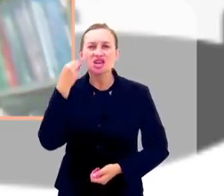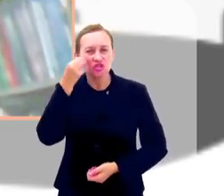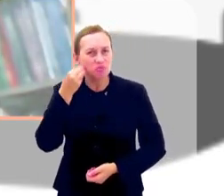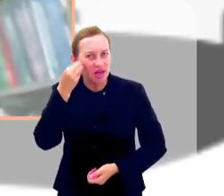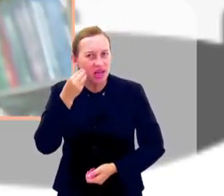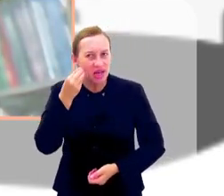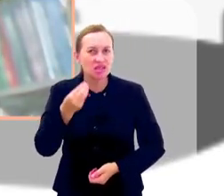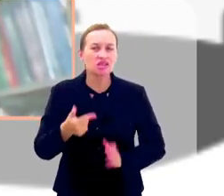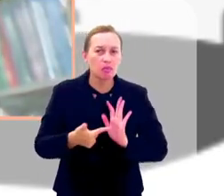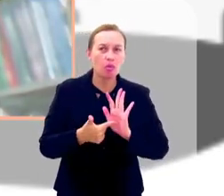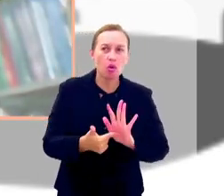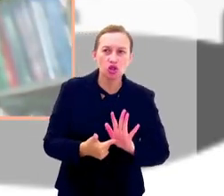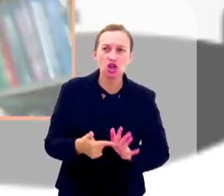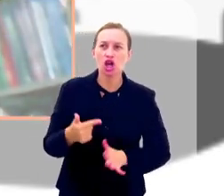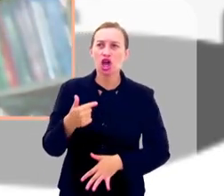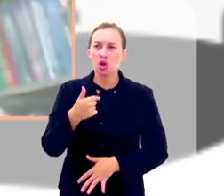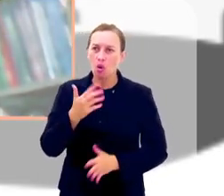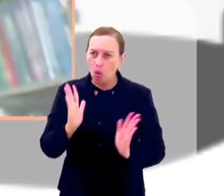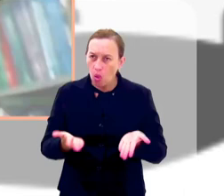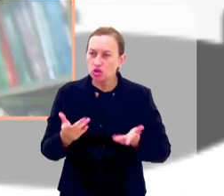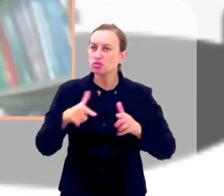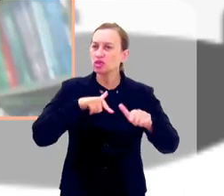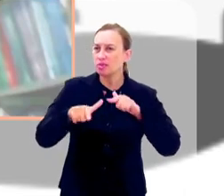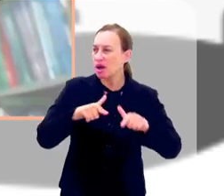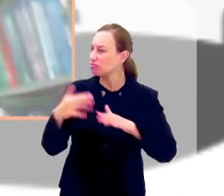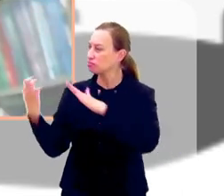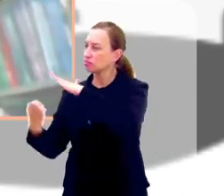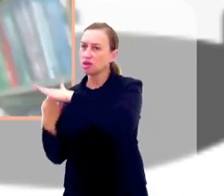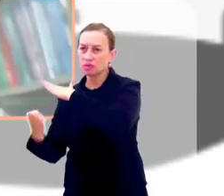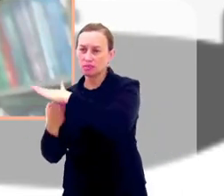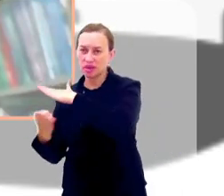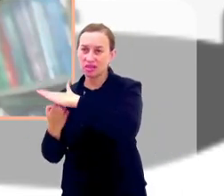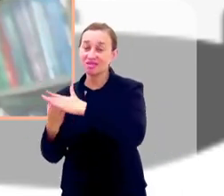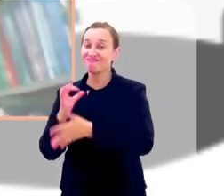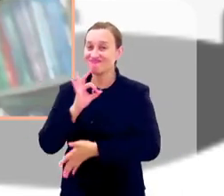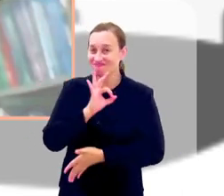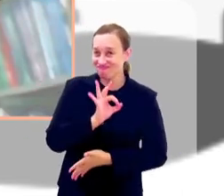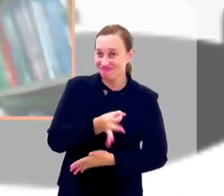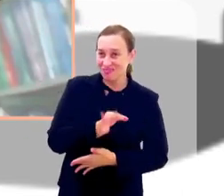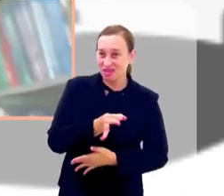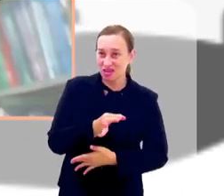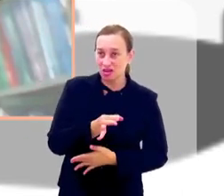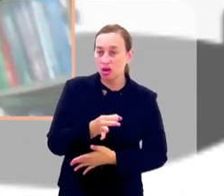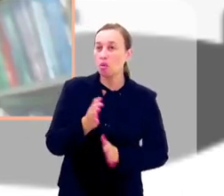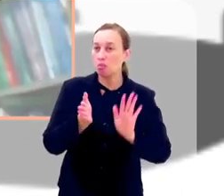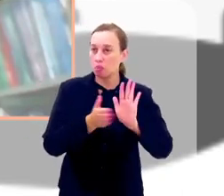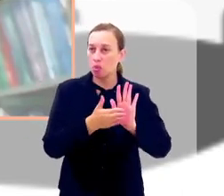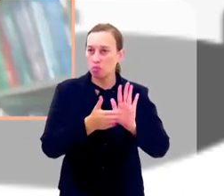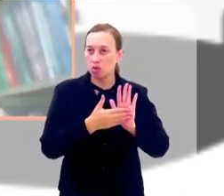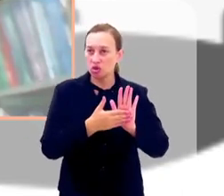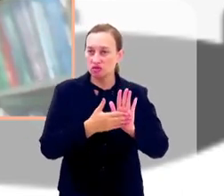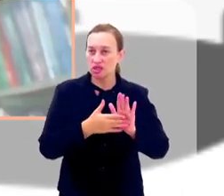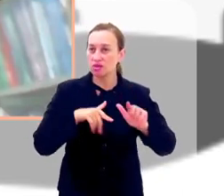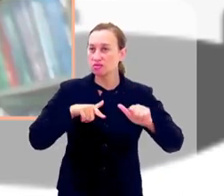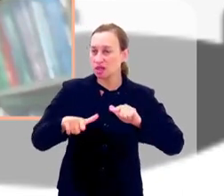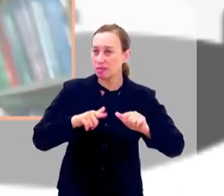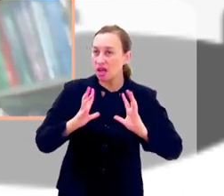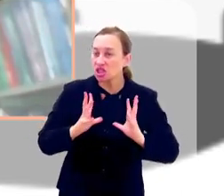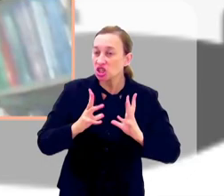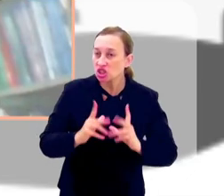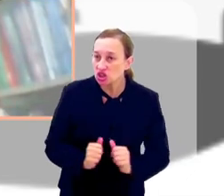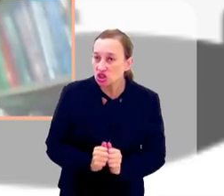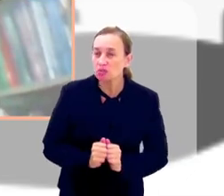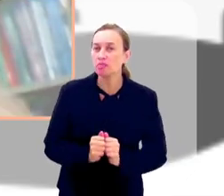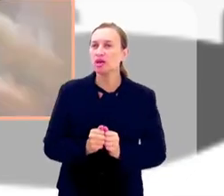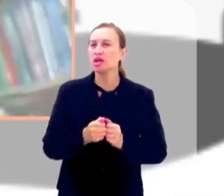você dá esse destaque. Hoje eu trabalho numa empresa que essencialmente se propõe a fazer serviços